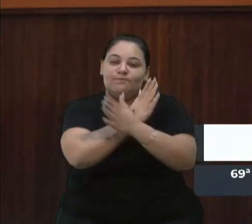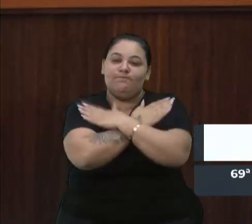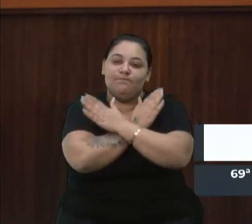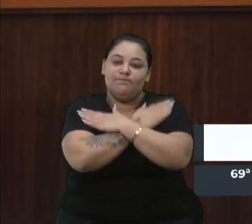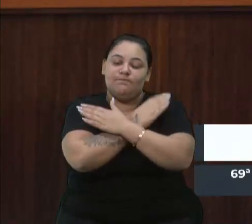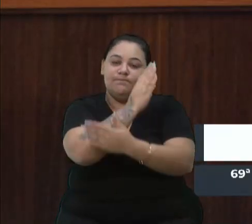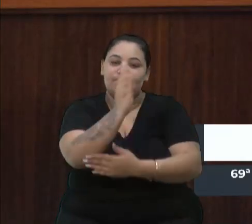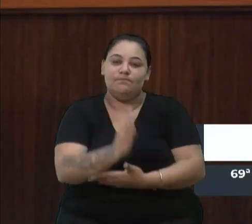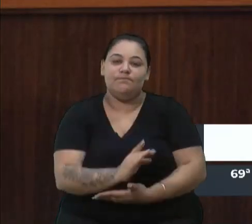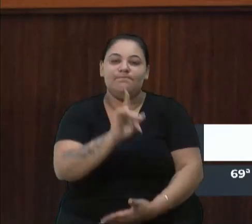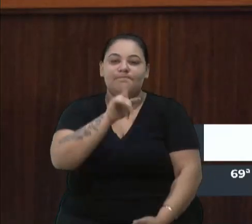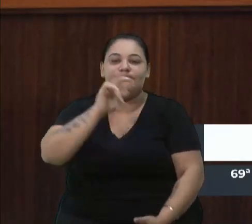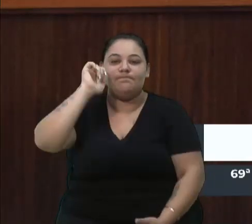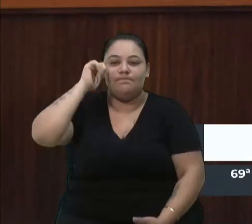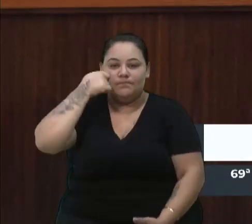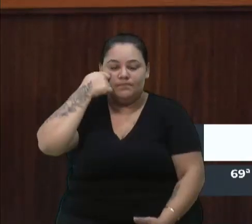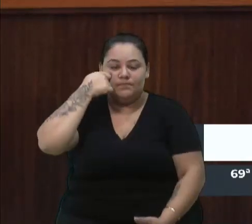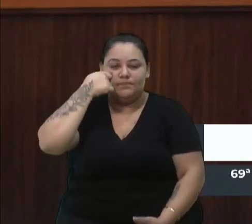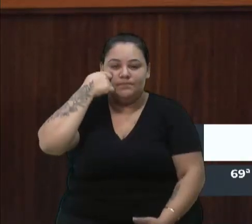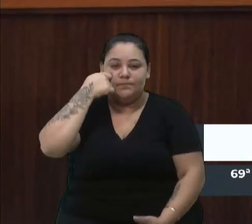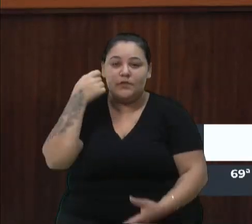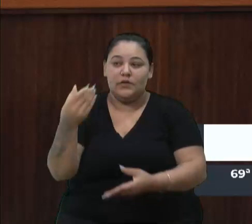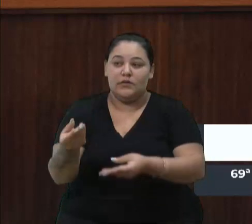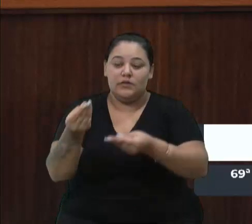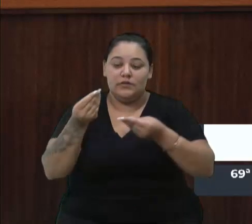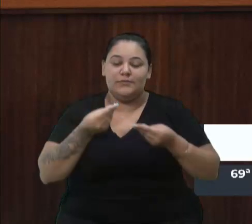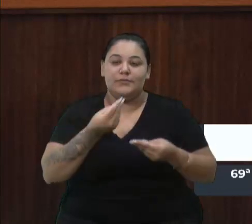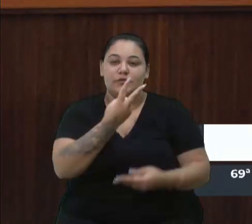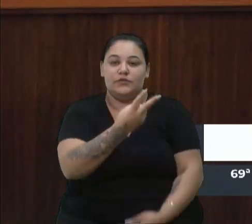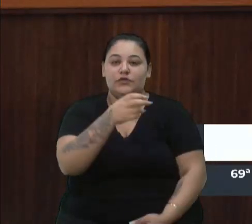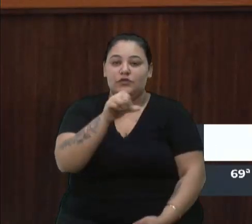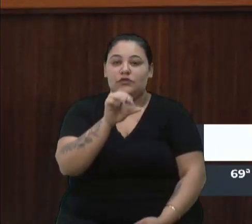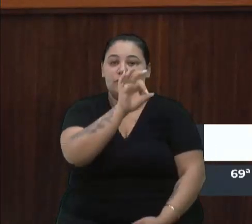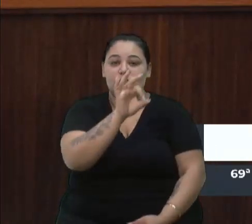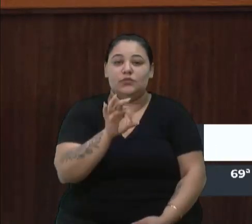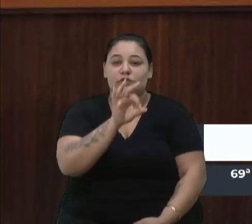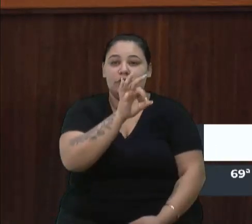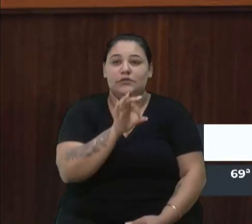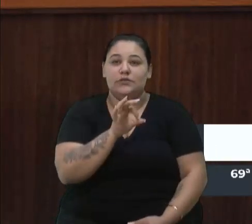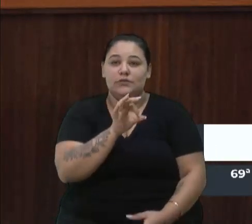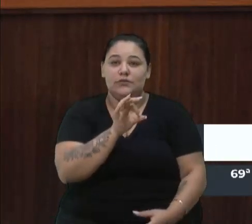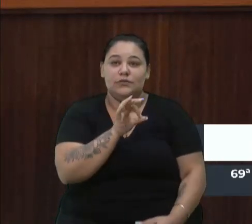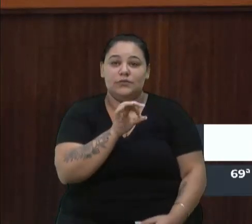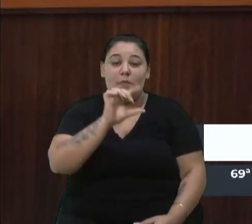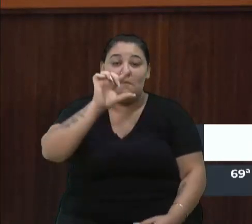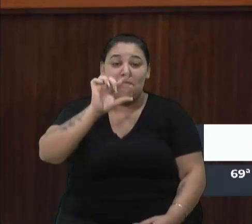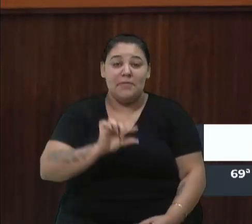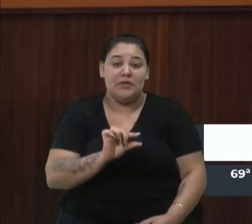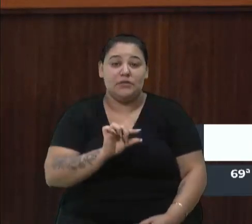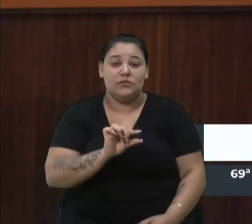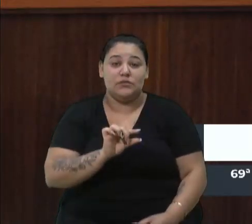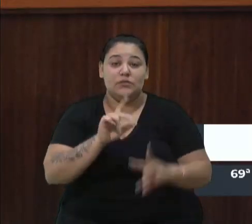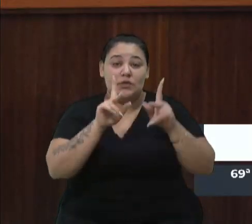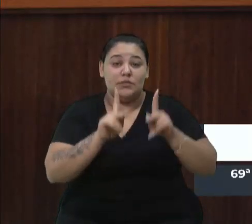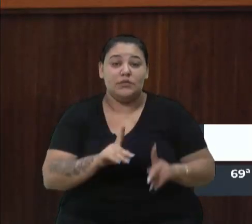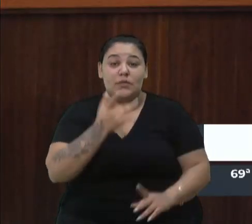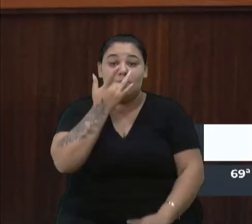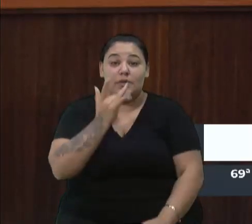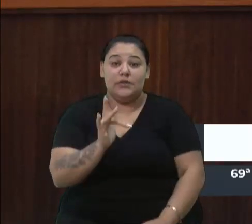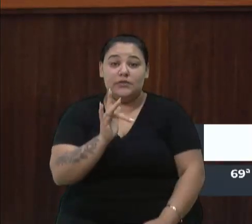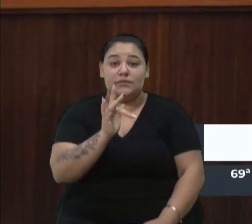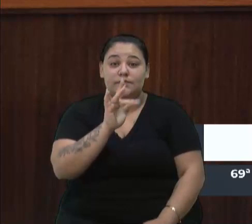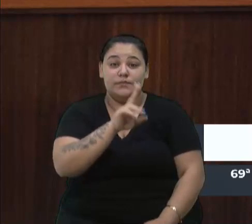são negros recebemos 29% menos que uma pessoa branca ocupando